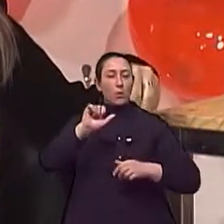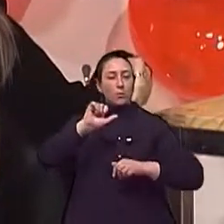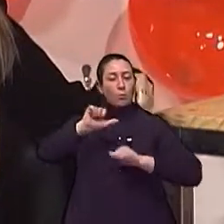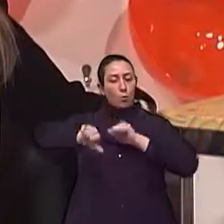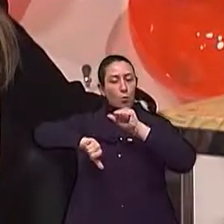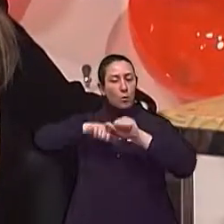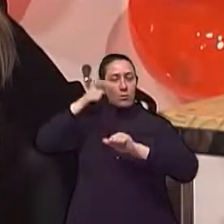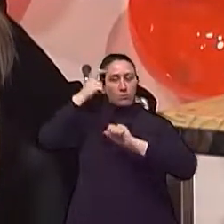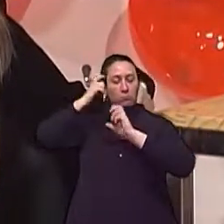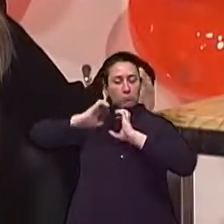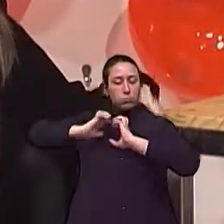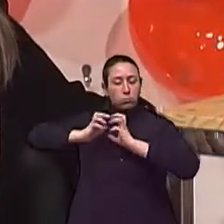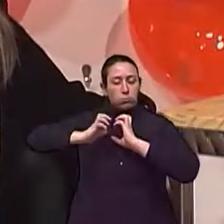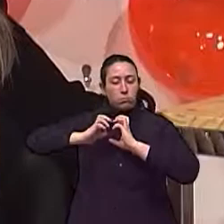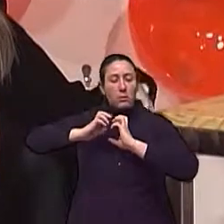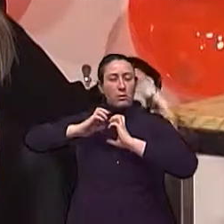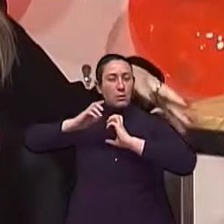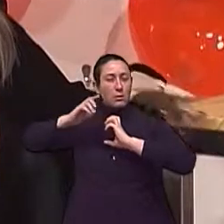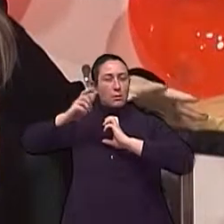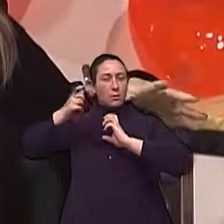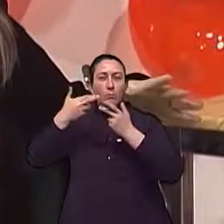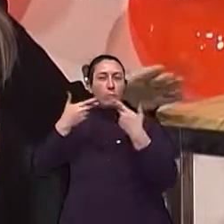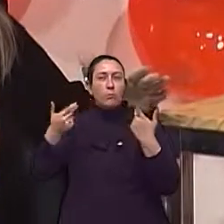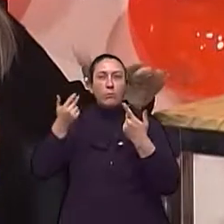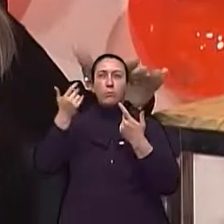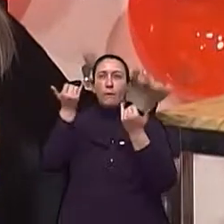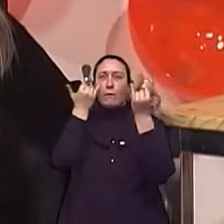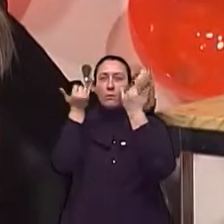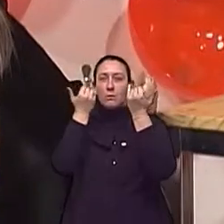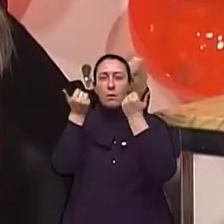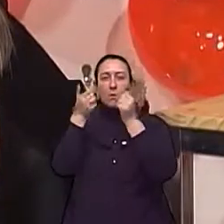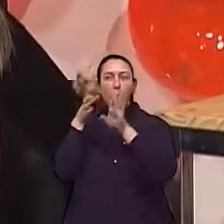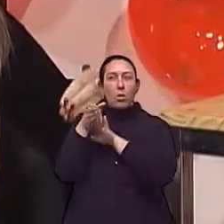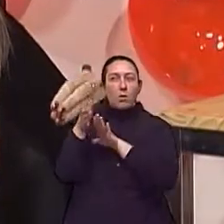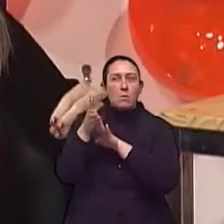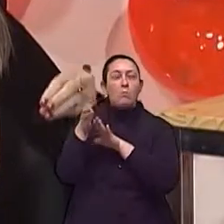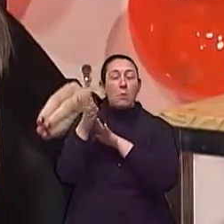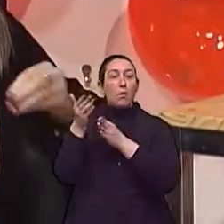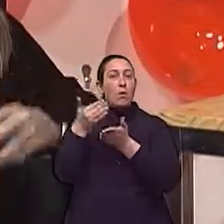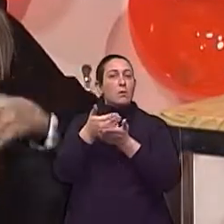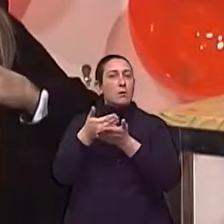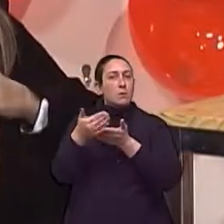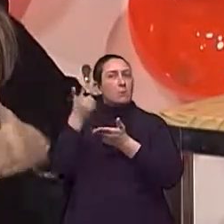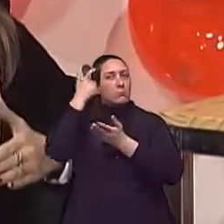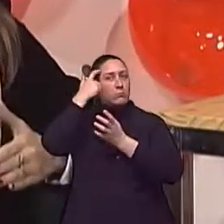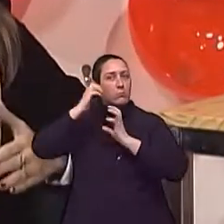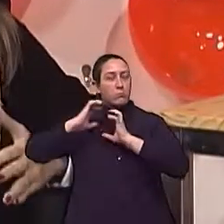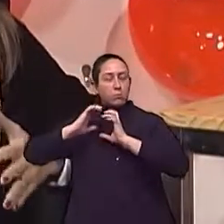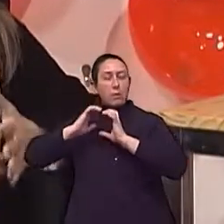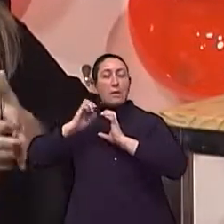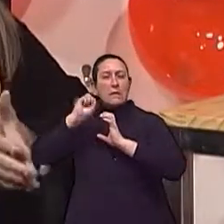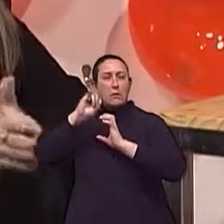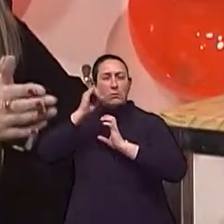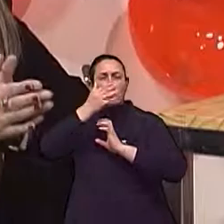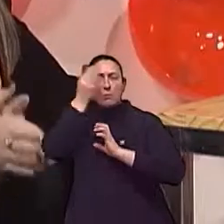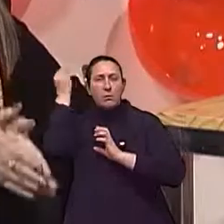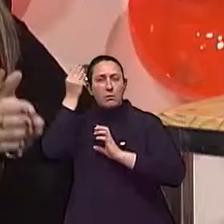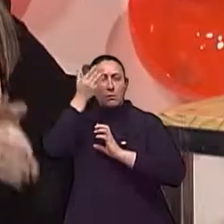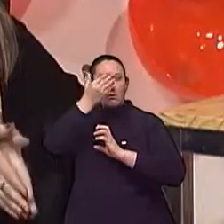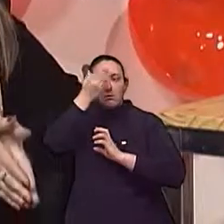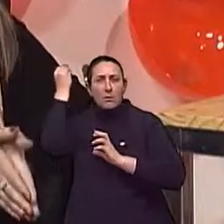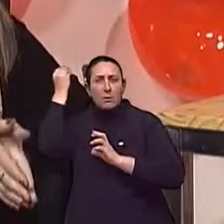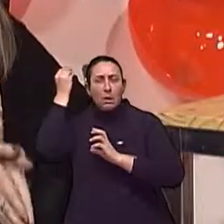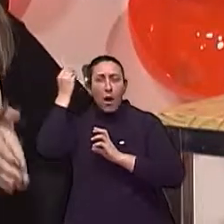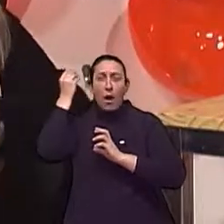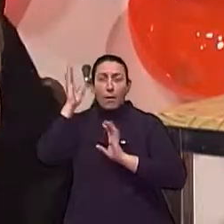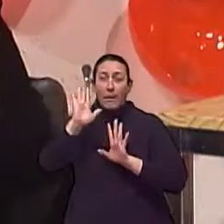cognitiva de memória de juizo crítico de orientação Deve estar começando algum processo de doença ou seja ser